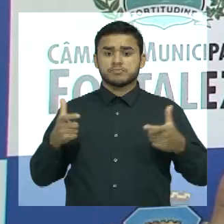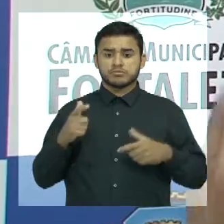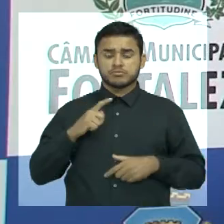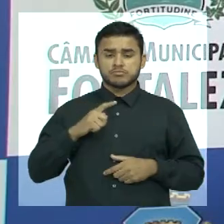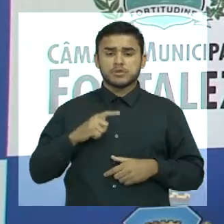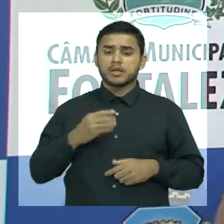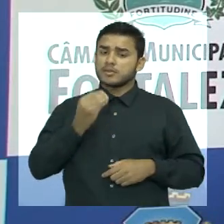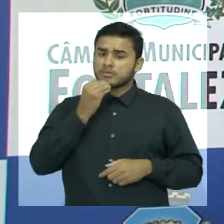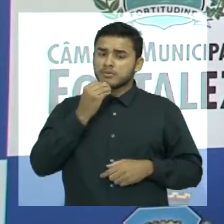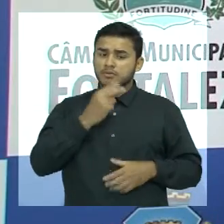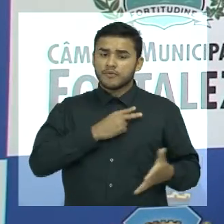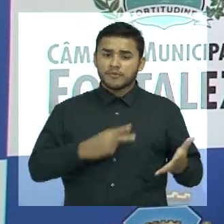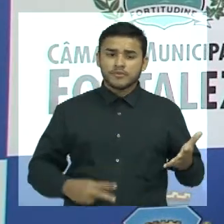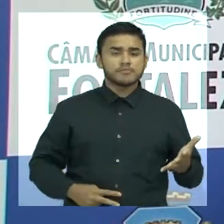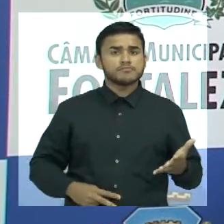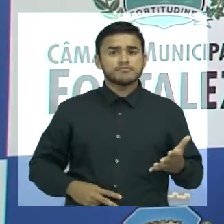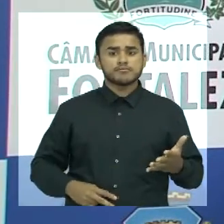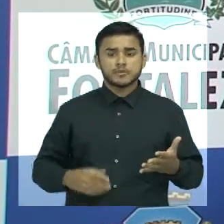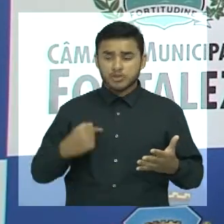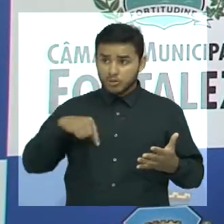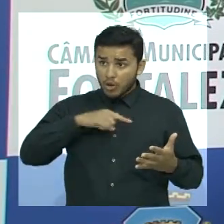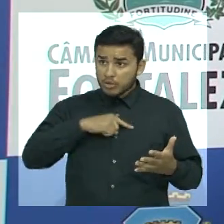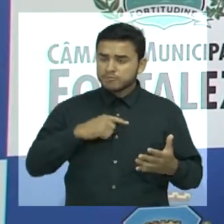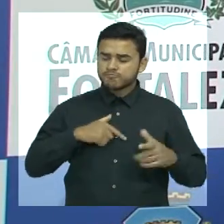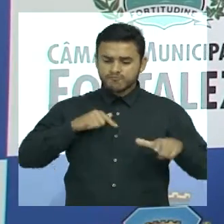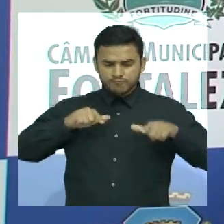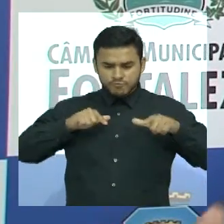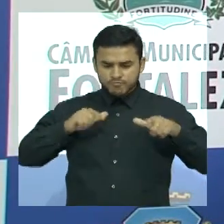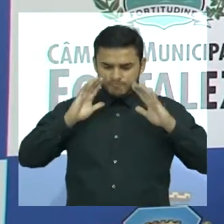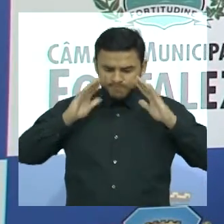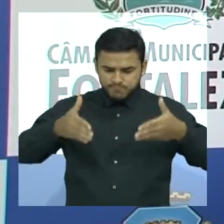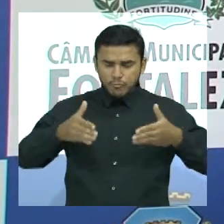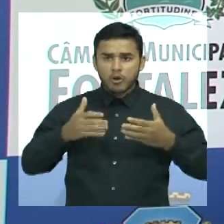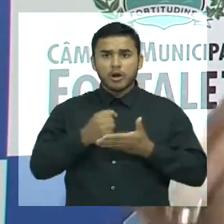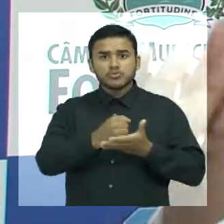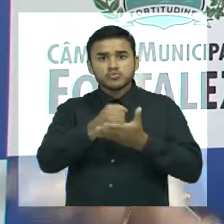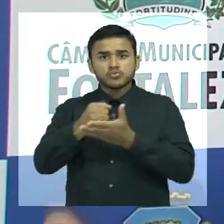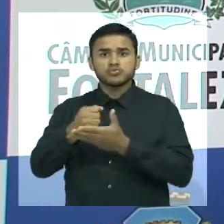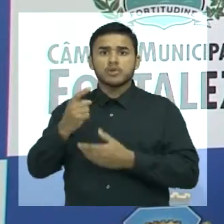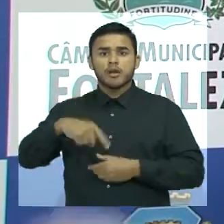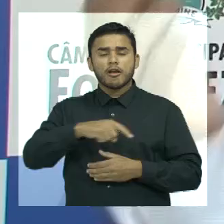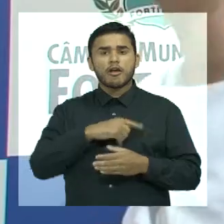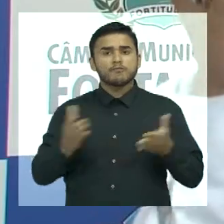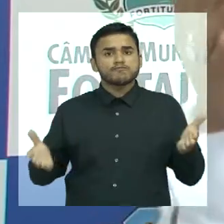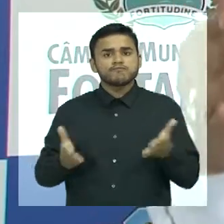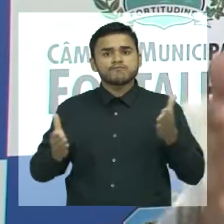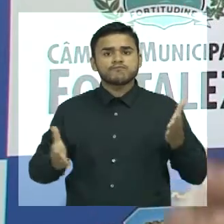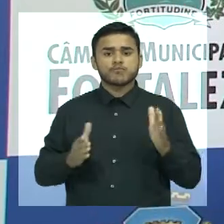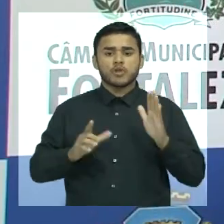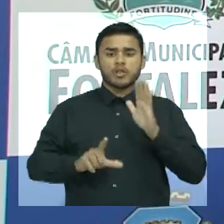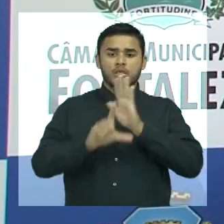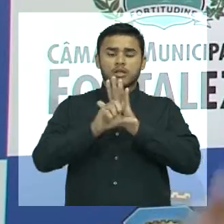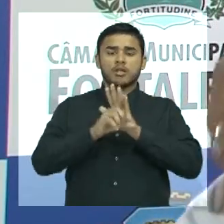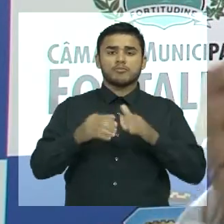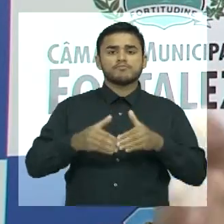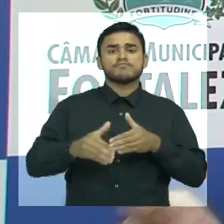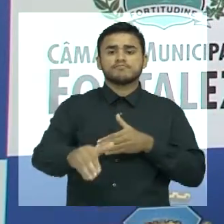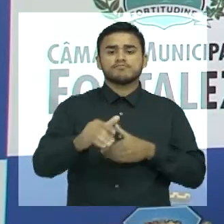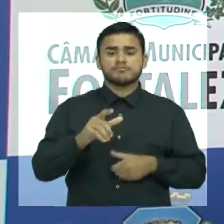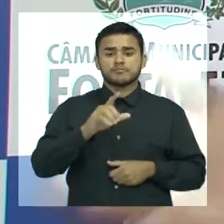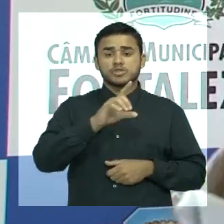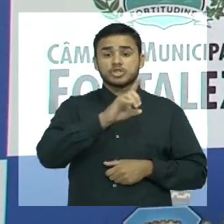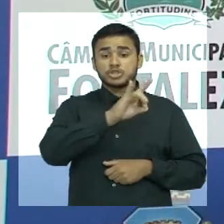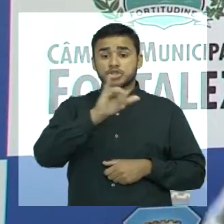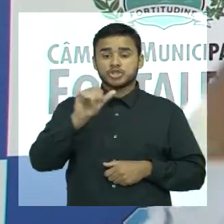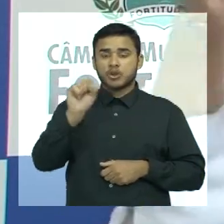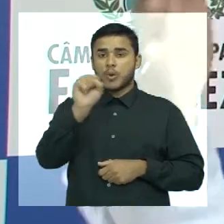esse valor, o valor da vida, né, tão primordial para cada um de nós? Então, nós queremos aí, dia 8 de outubro,